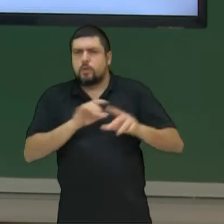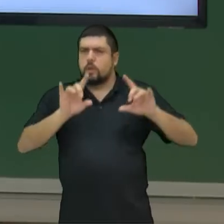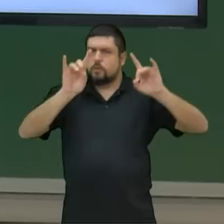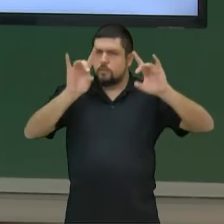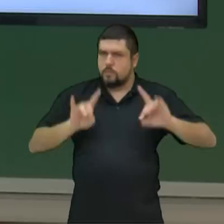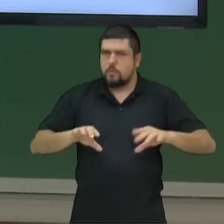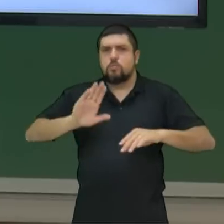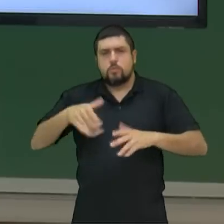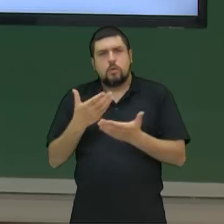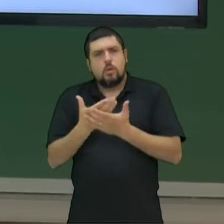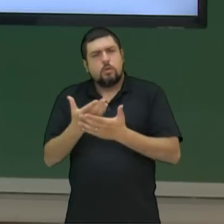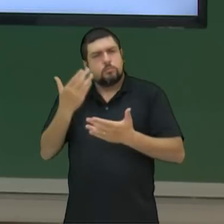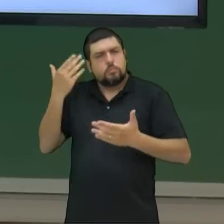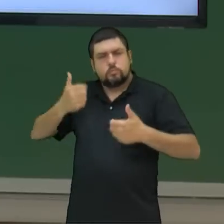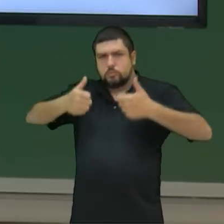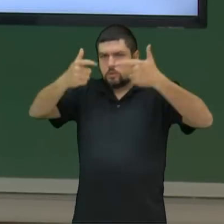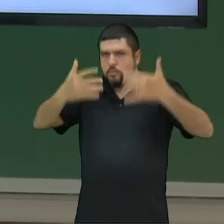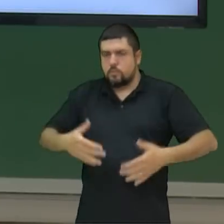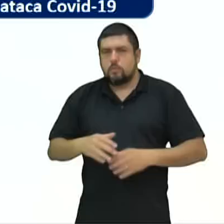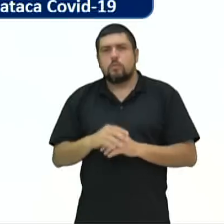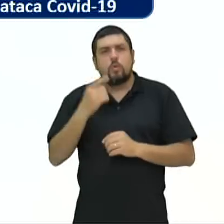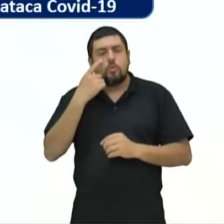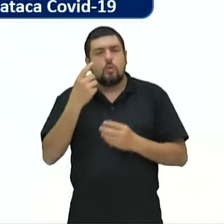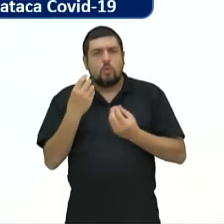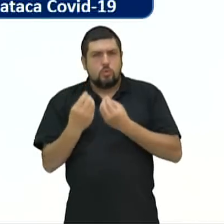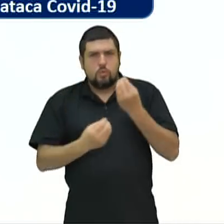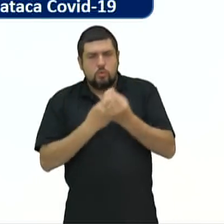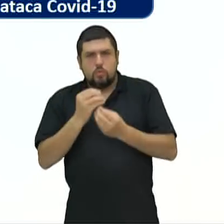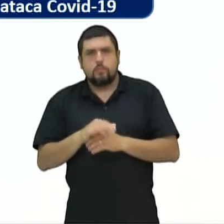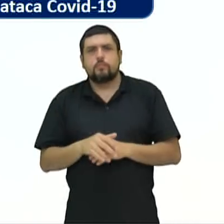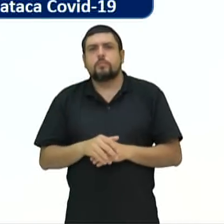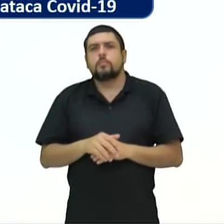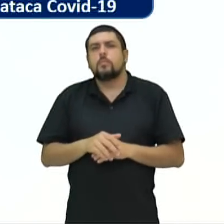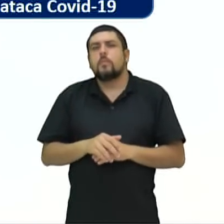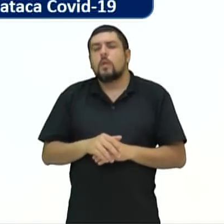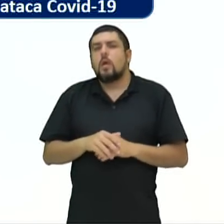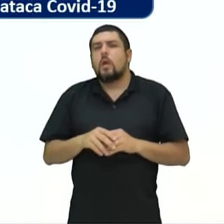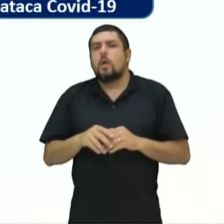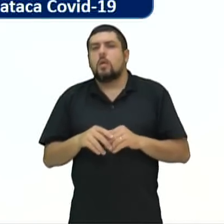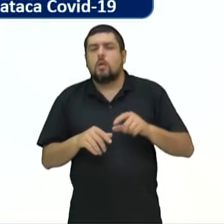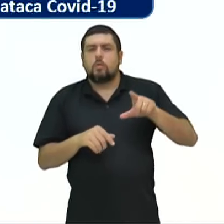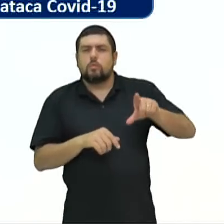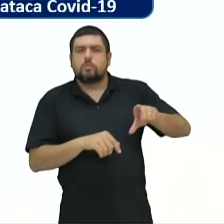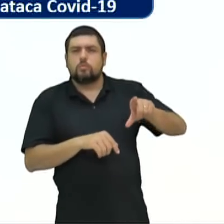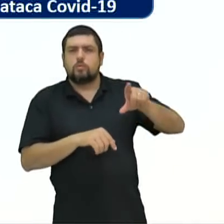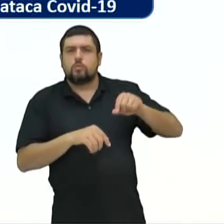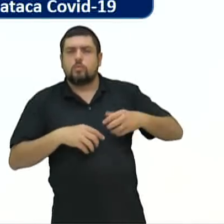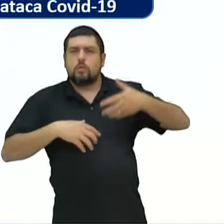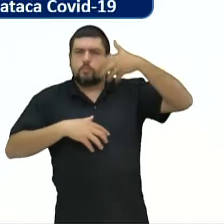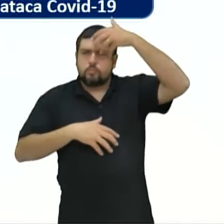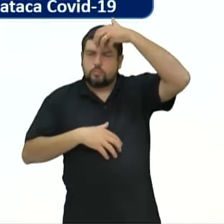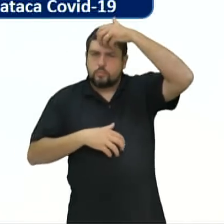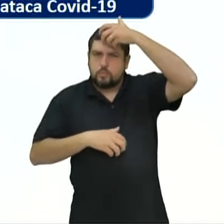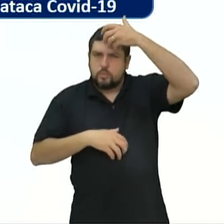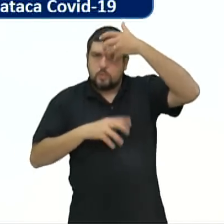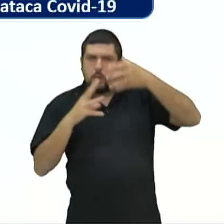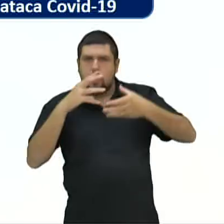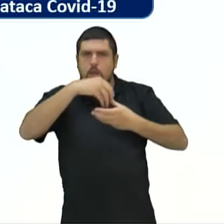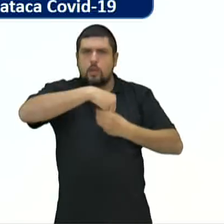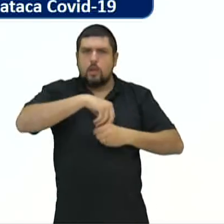dela nas aulas anteriores. Então vejam lá, foi selecionado um adenovírus de chimpanzé,